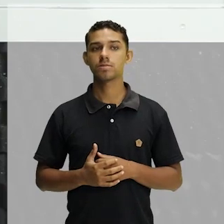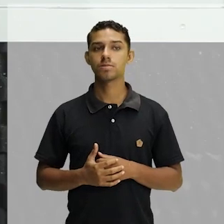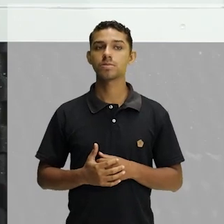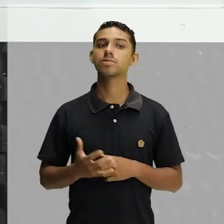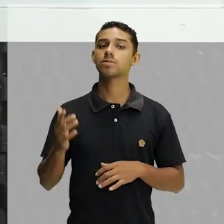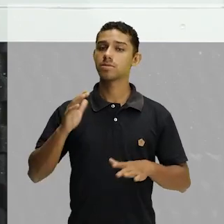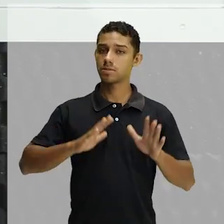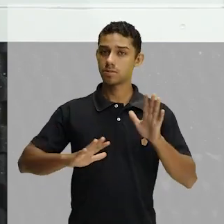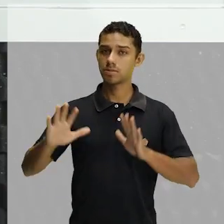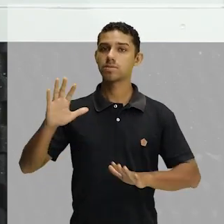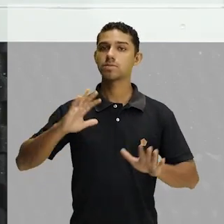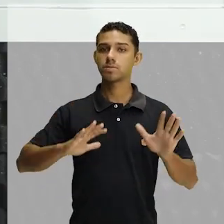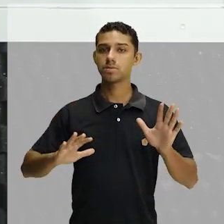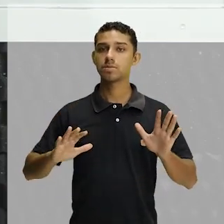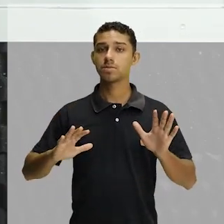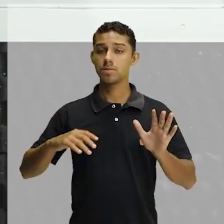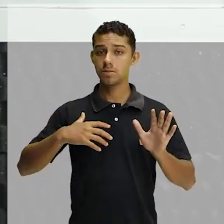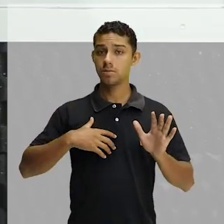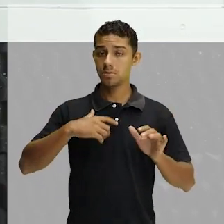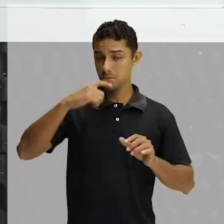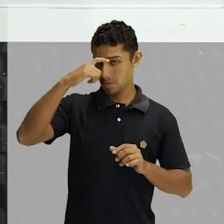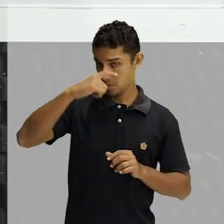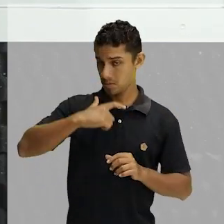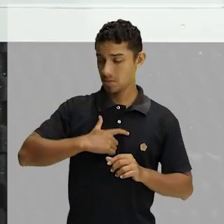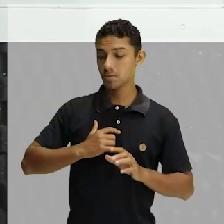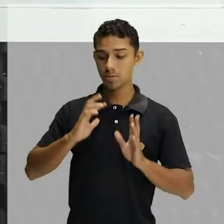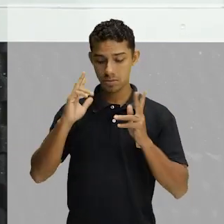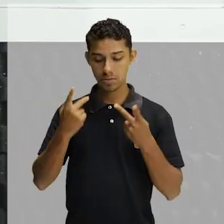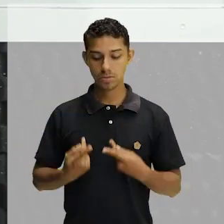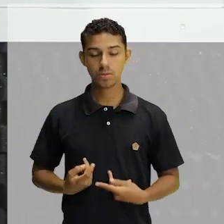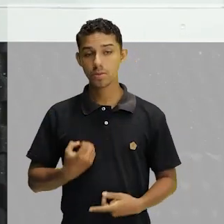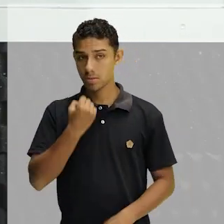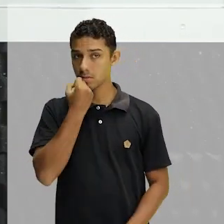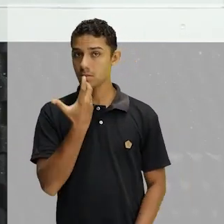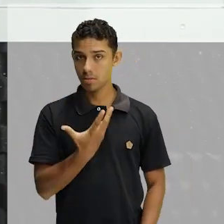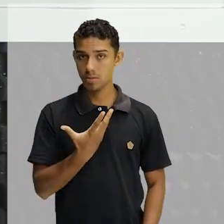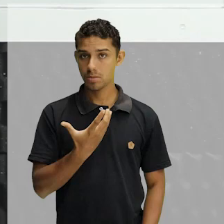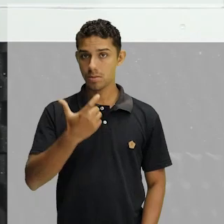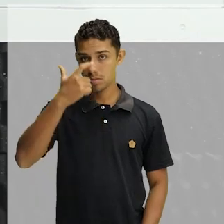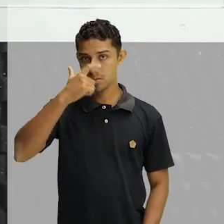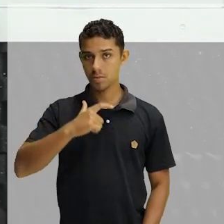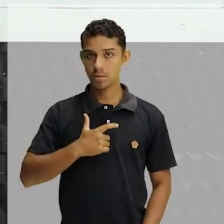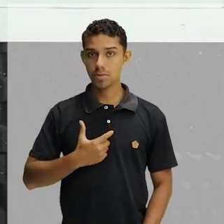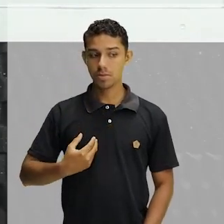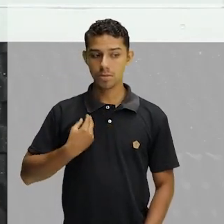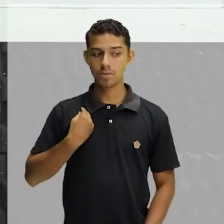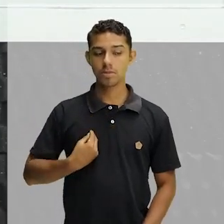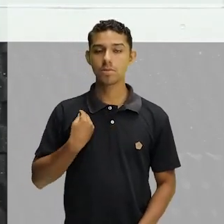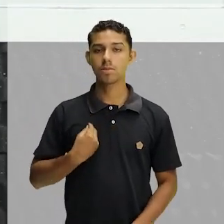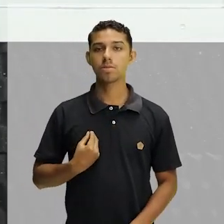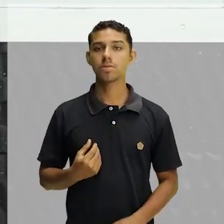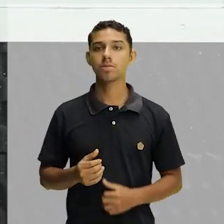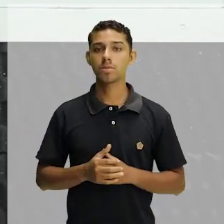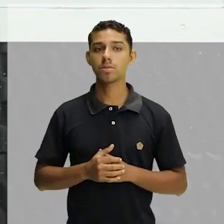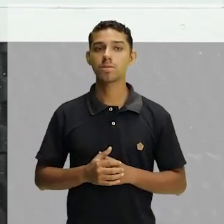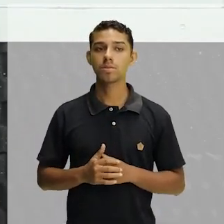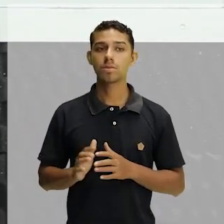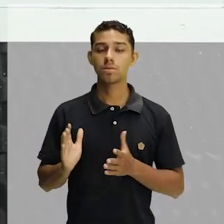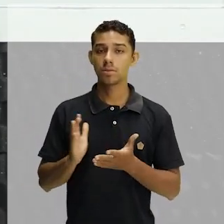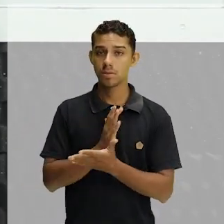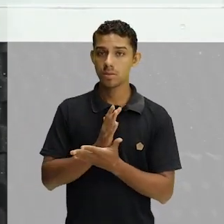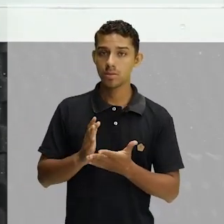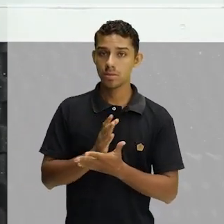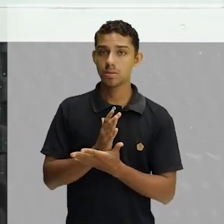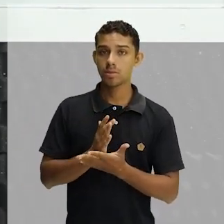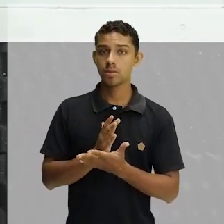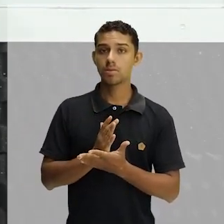Olha essa diferenciação. O ser humano, ele é bom por natureza. Alguns livros colocam